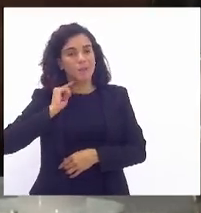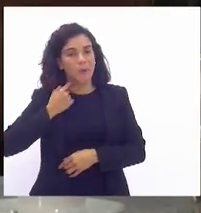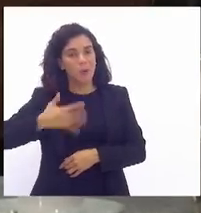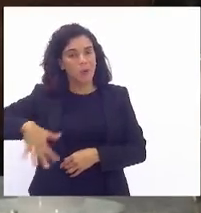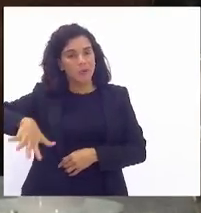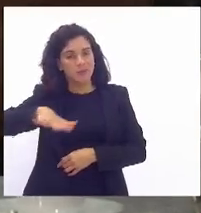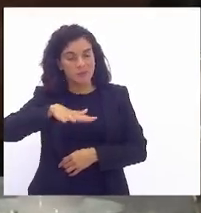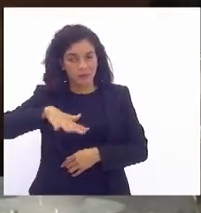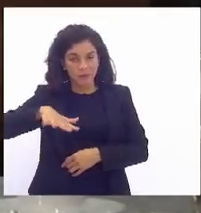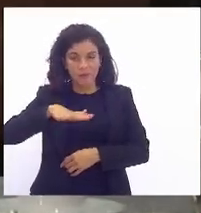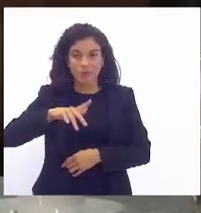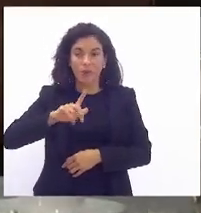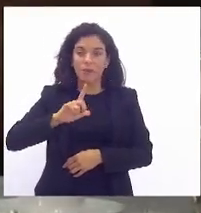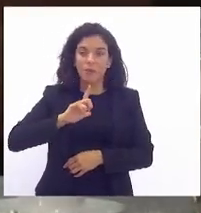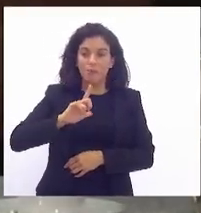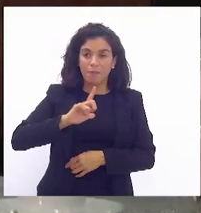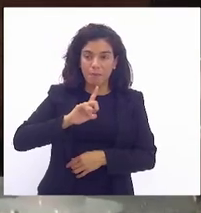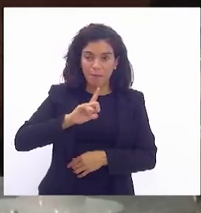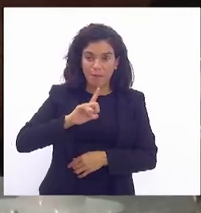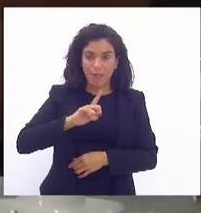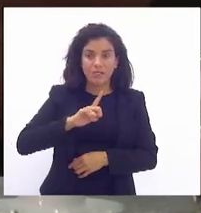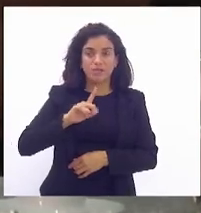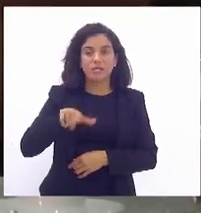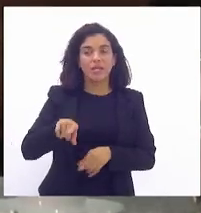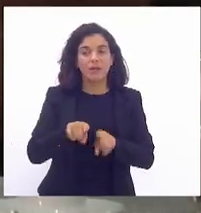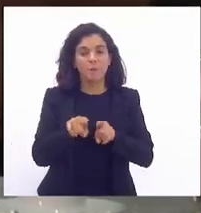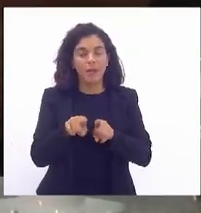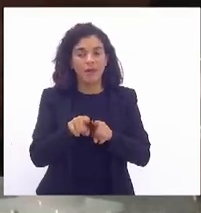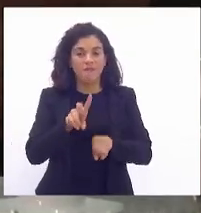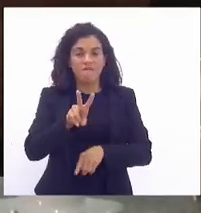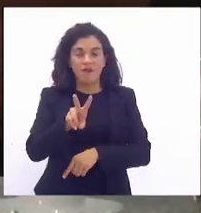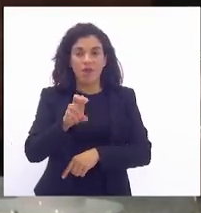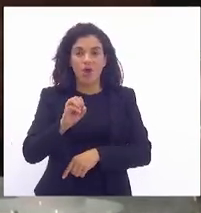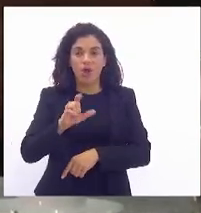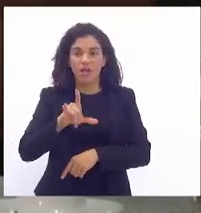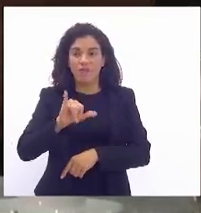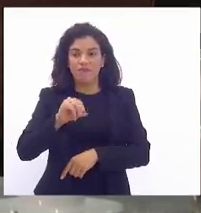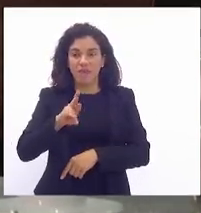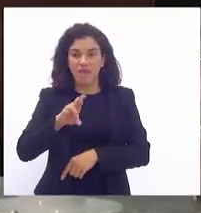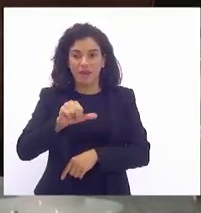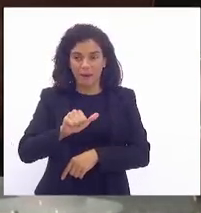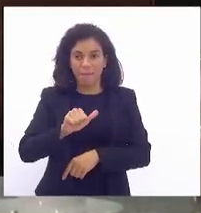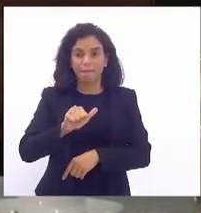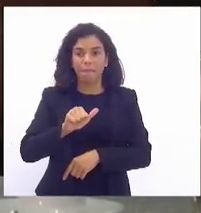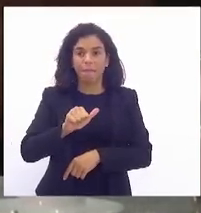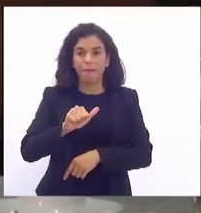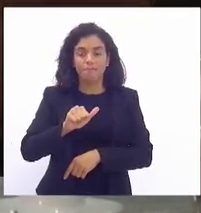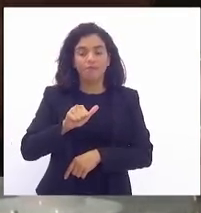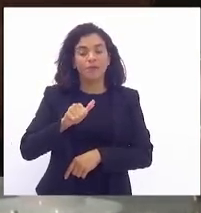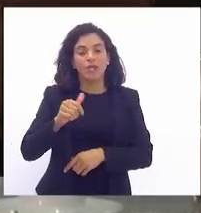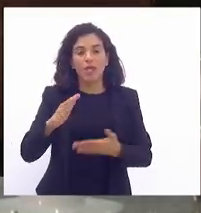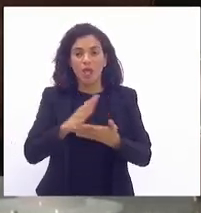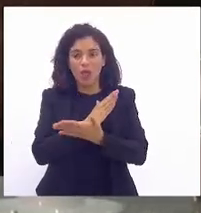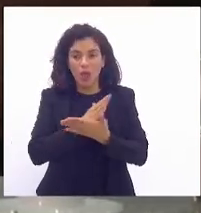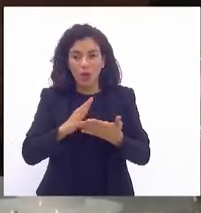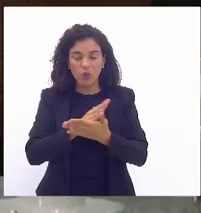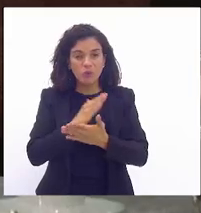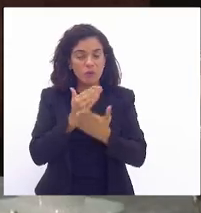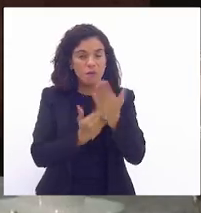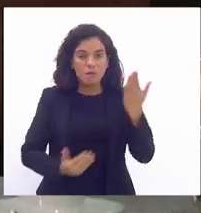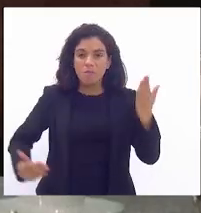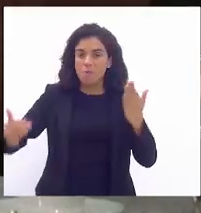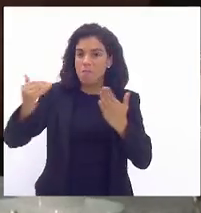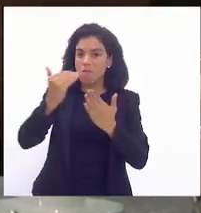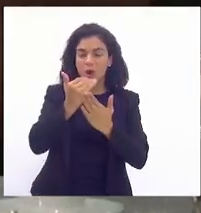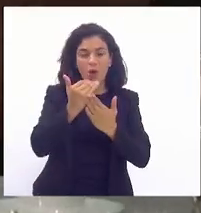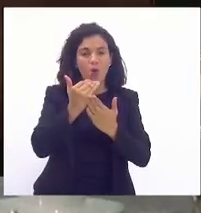E mais isso, tem o De Oliveira e os colaboradores, que verificaram que os poluentes, alguns, Eles ultrapassaram os